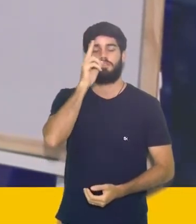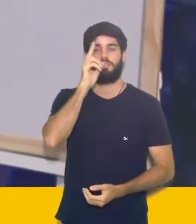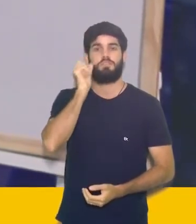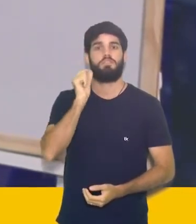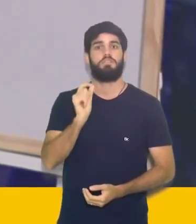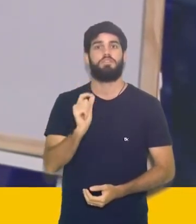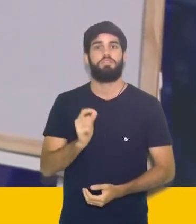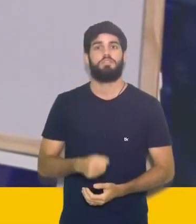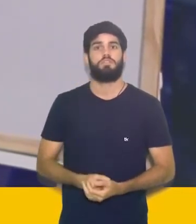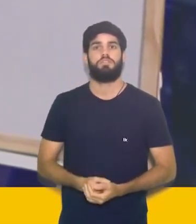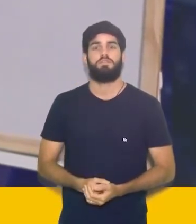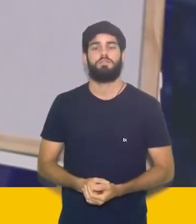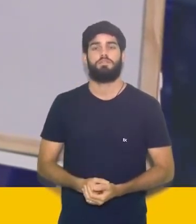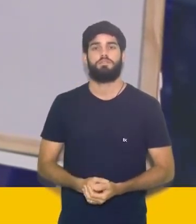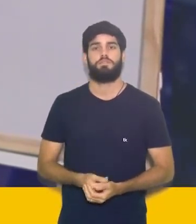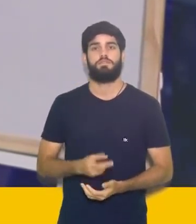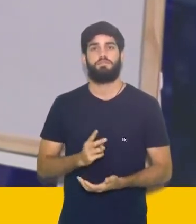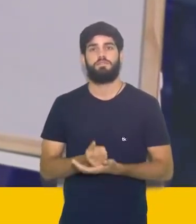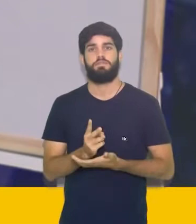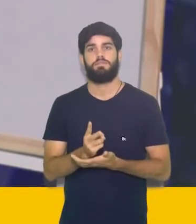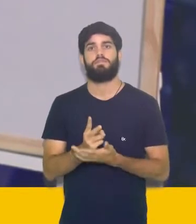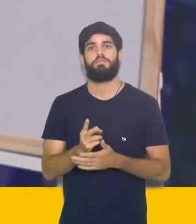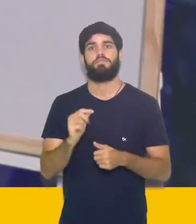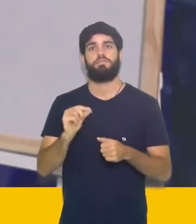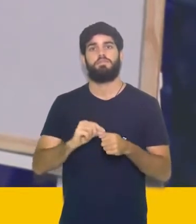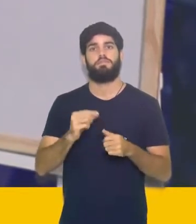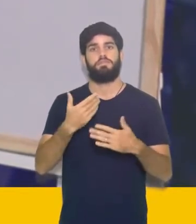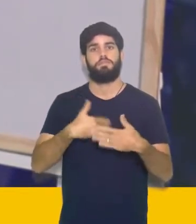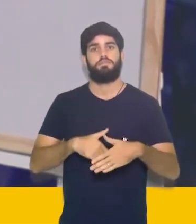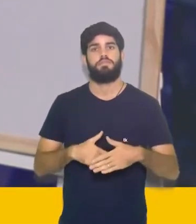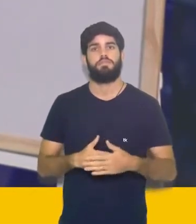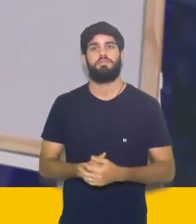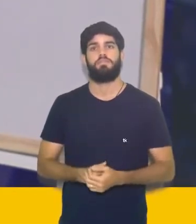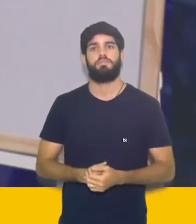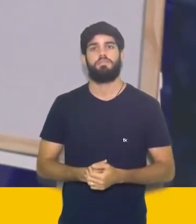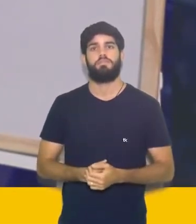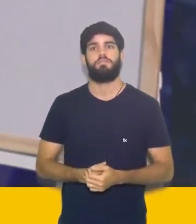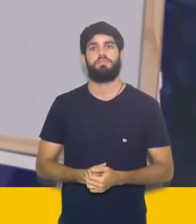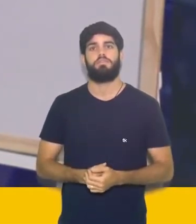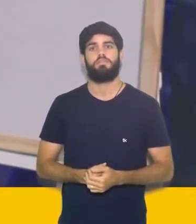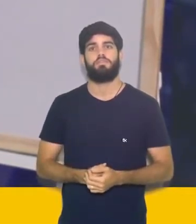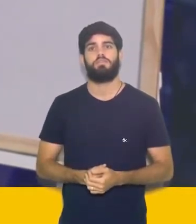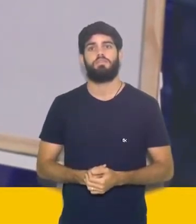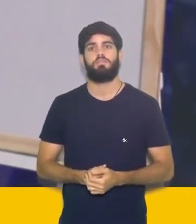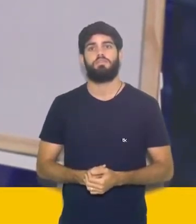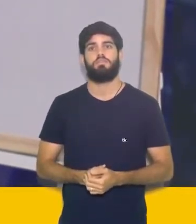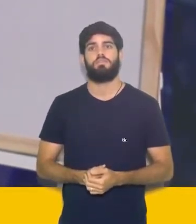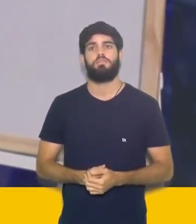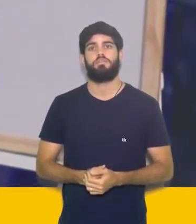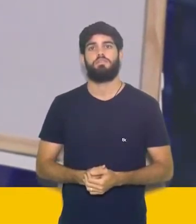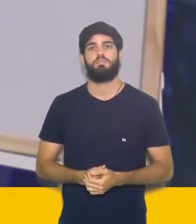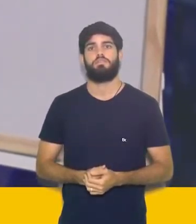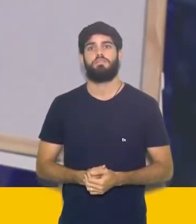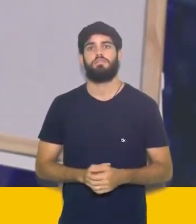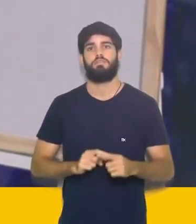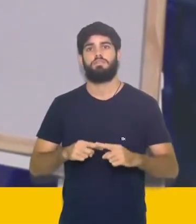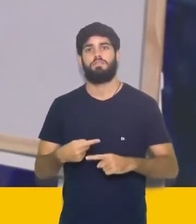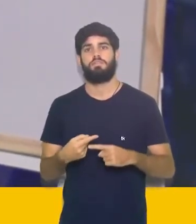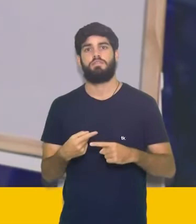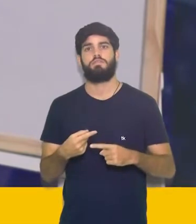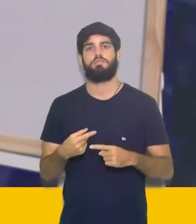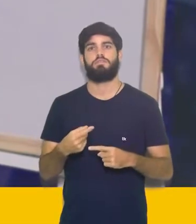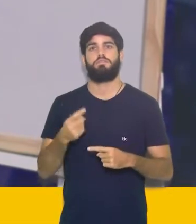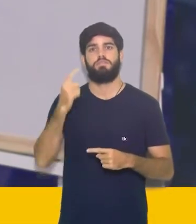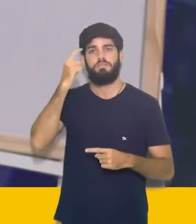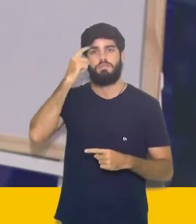Lembrando que, todas as vezes que for fazer a prova, o parágrafo, sempre que for escrever, logo depois você fica com isso na cabeça, né? Por